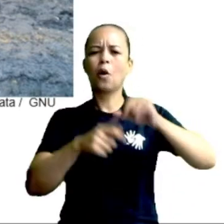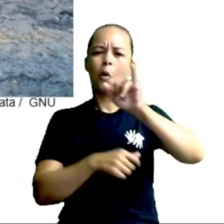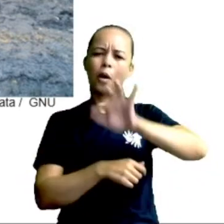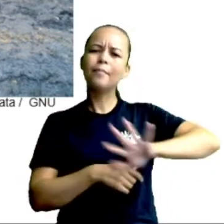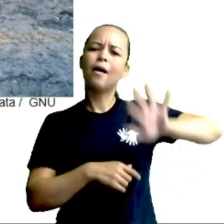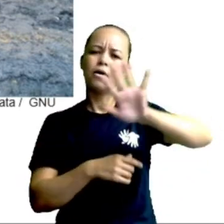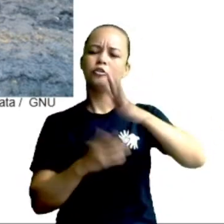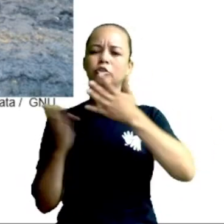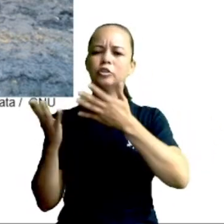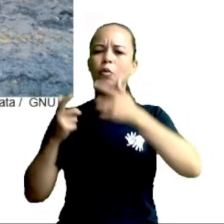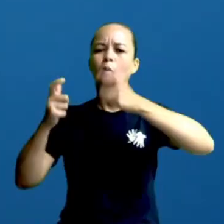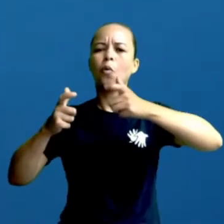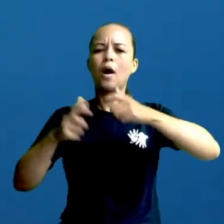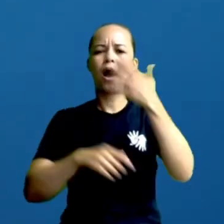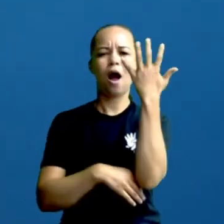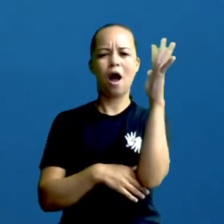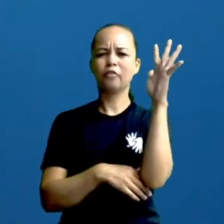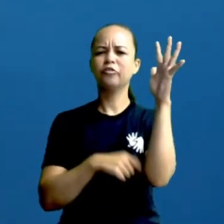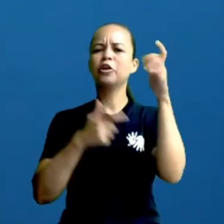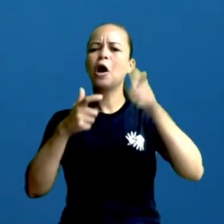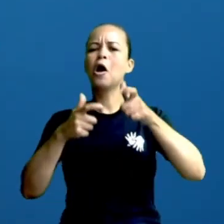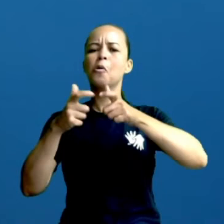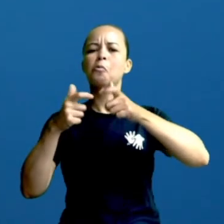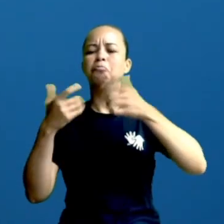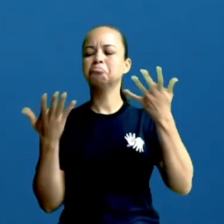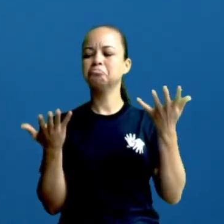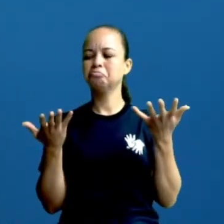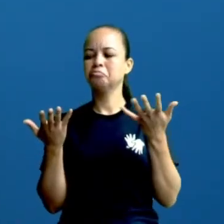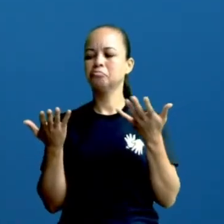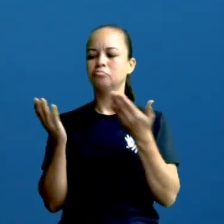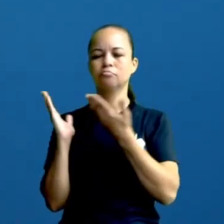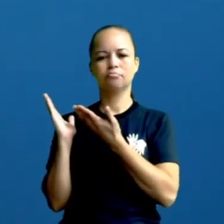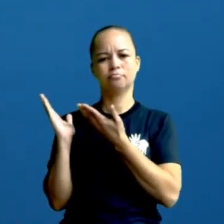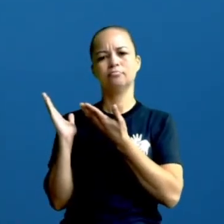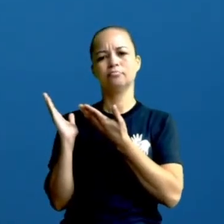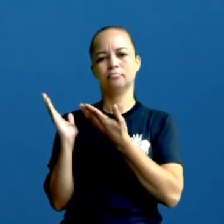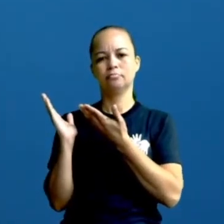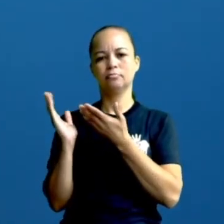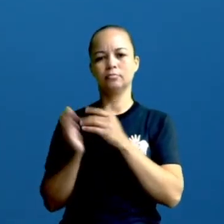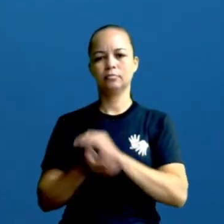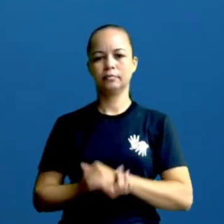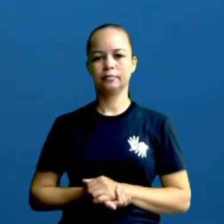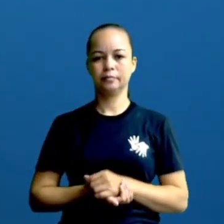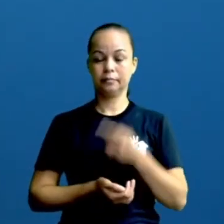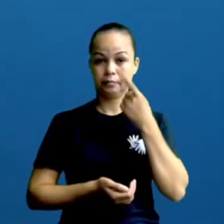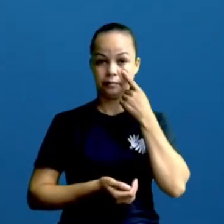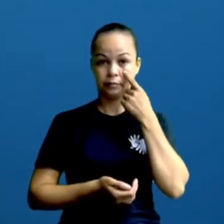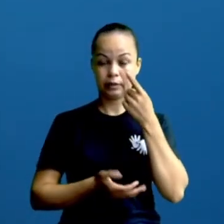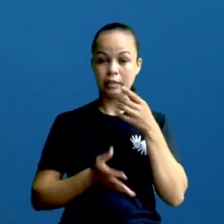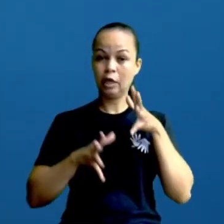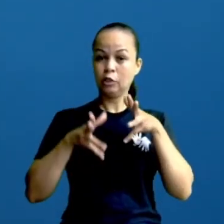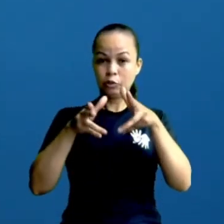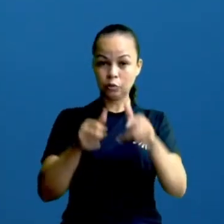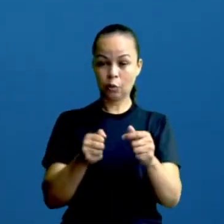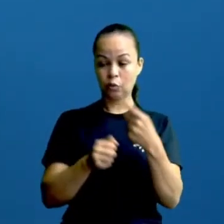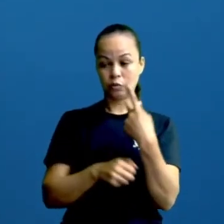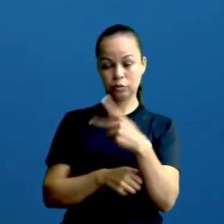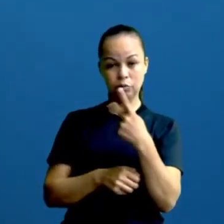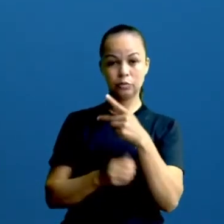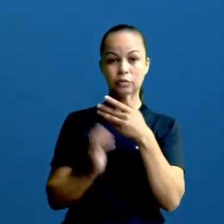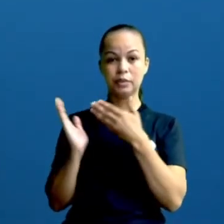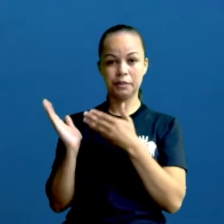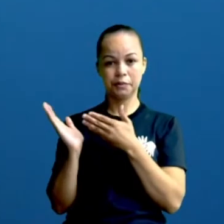ó. Estão vendo onde estão as árvores? Tá vendo onde estão as árvores, ó? E tudo isso